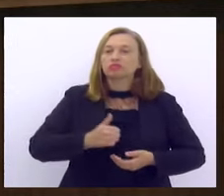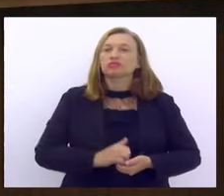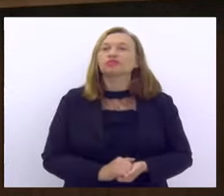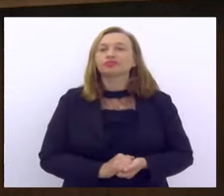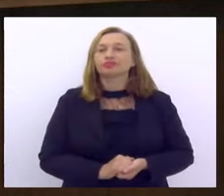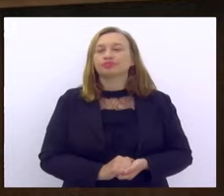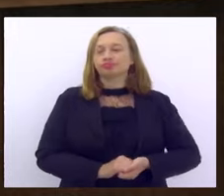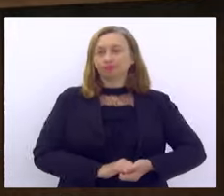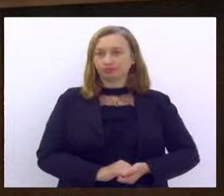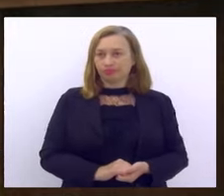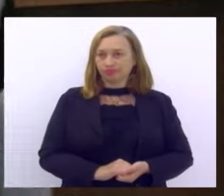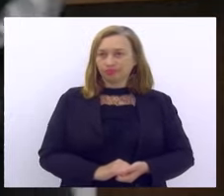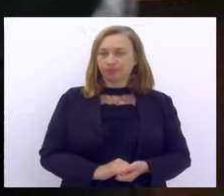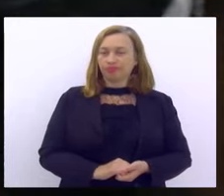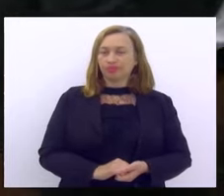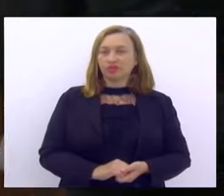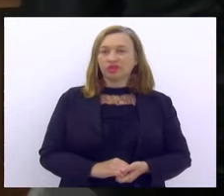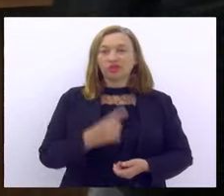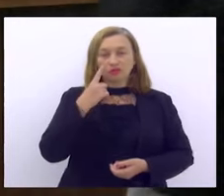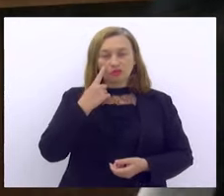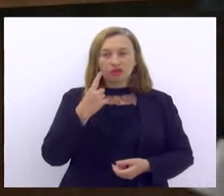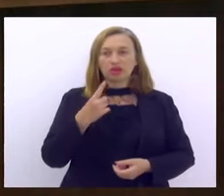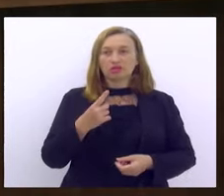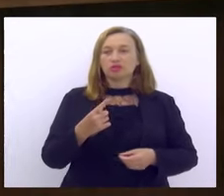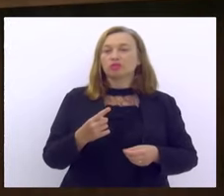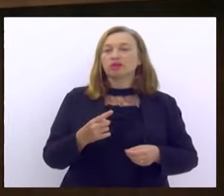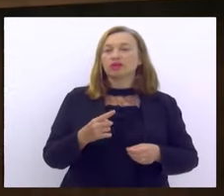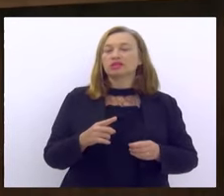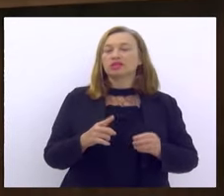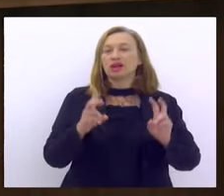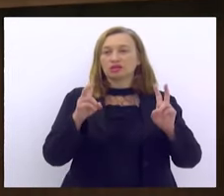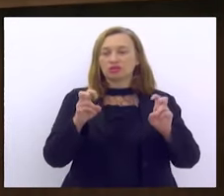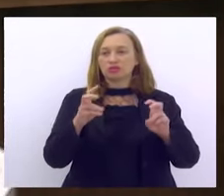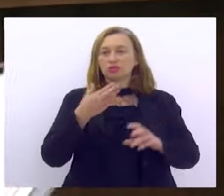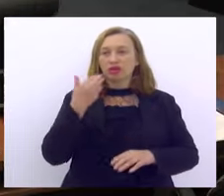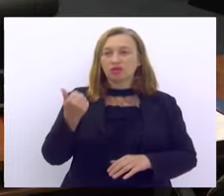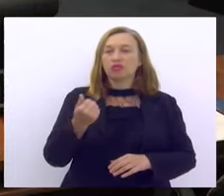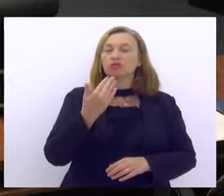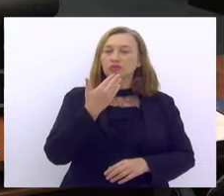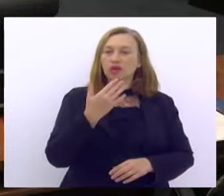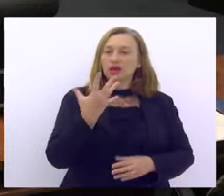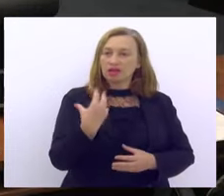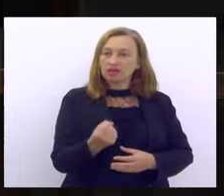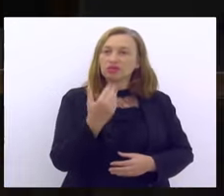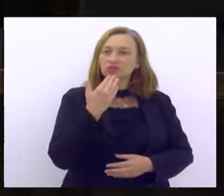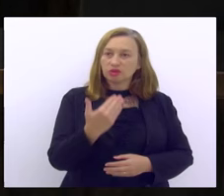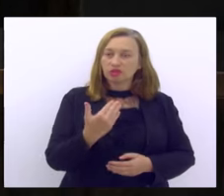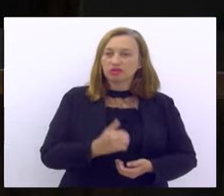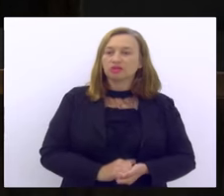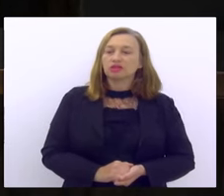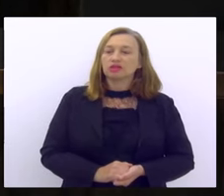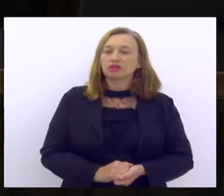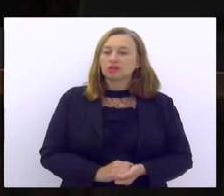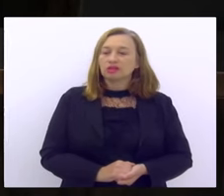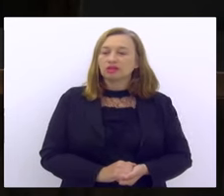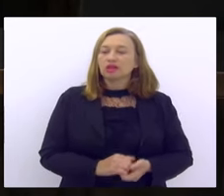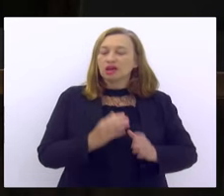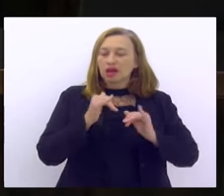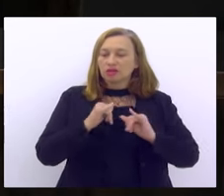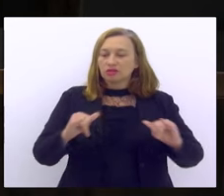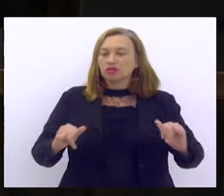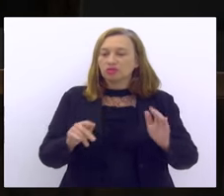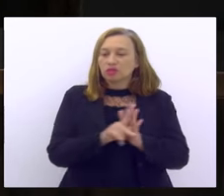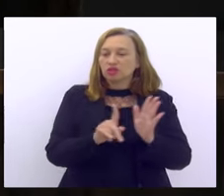possa deliberar sobre esse veto pendente e sobre a matéria. Obrigado, presidente. Deferido o pedido de Vossa Excelência.